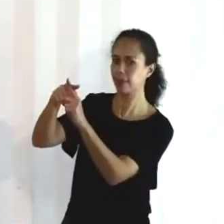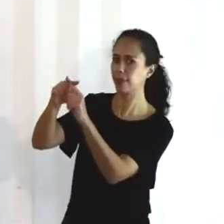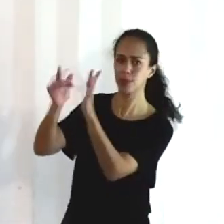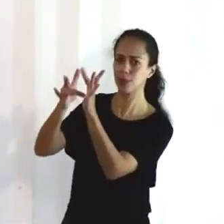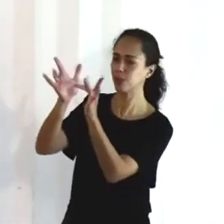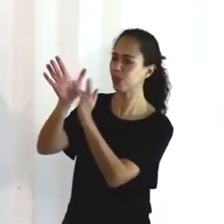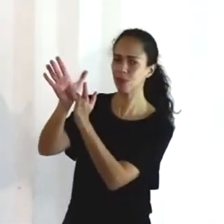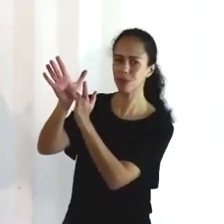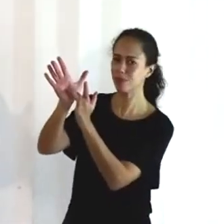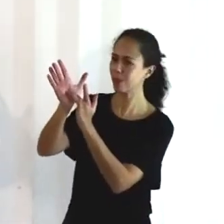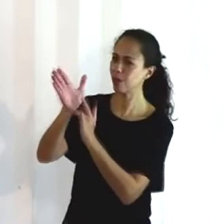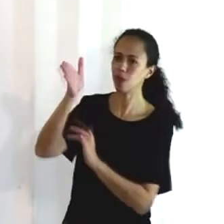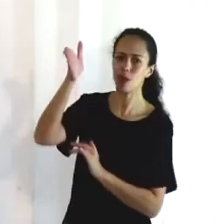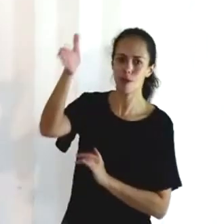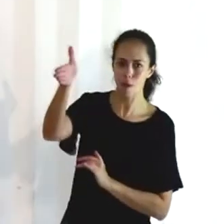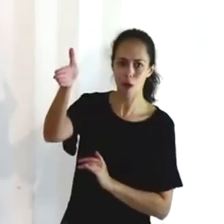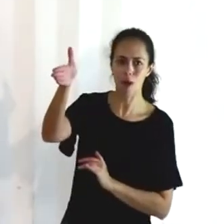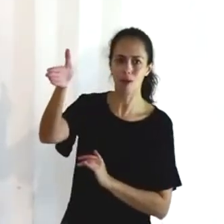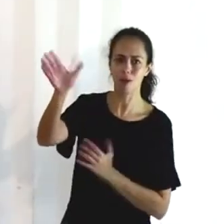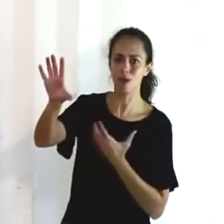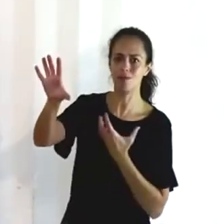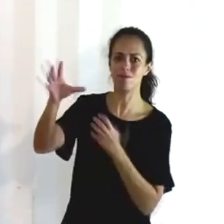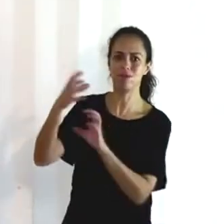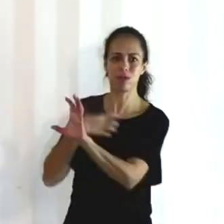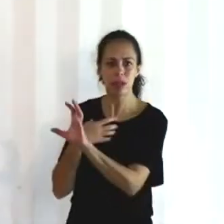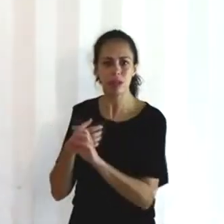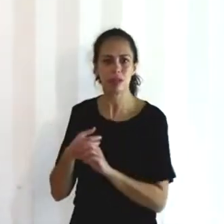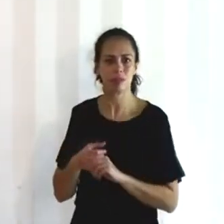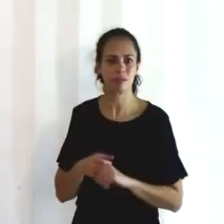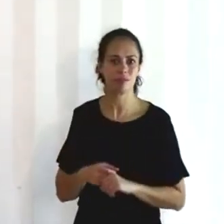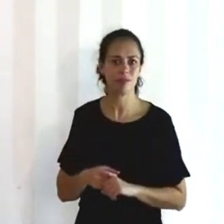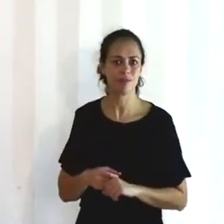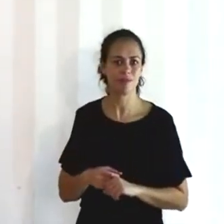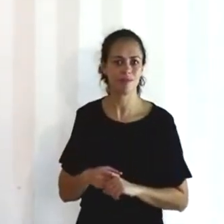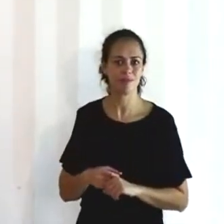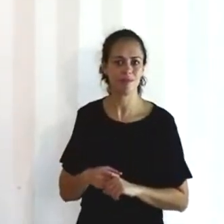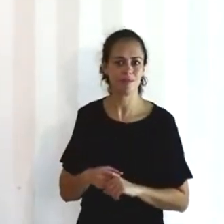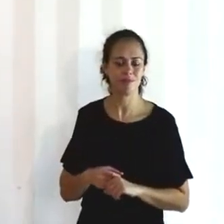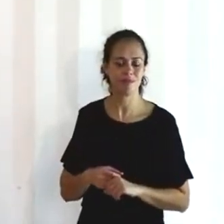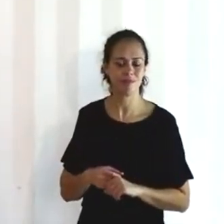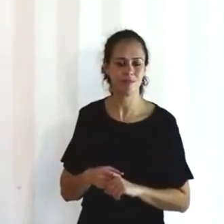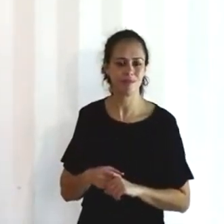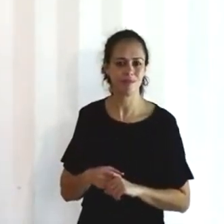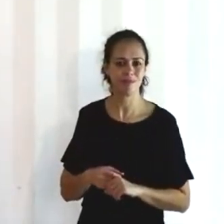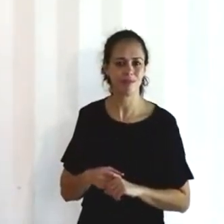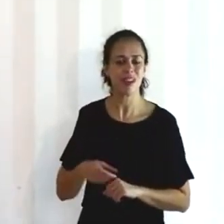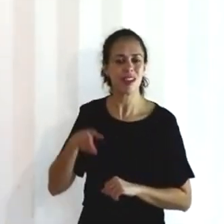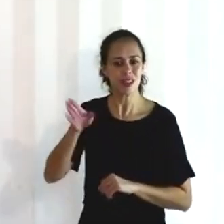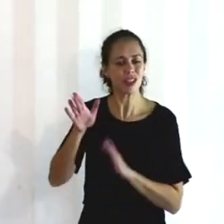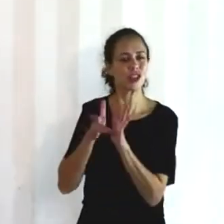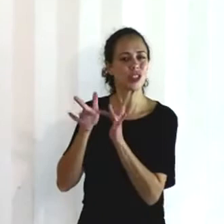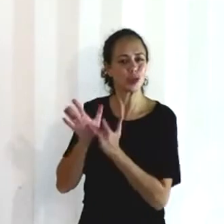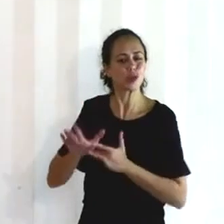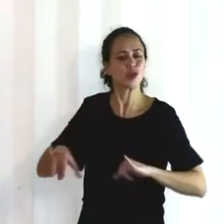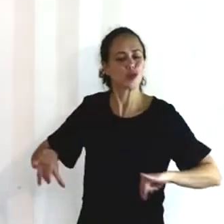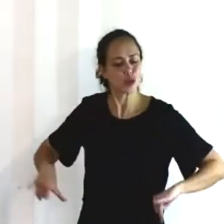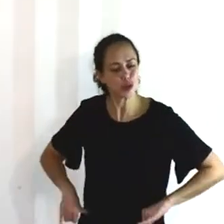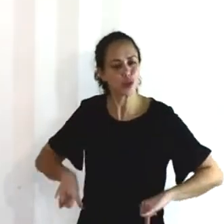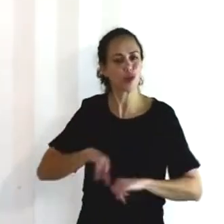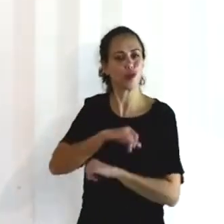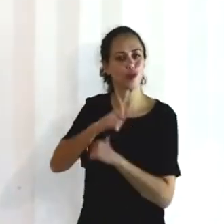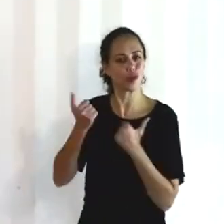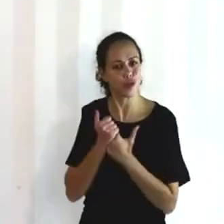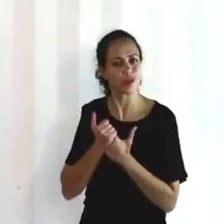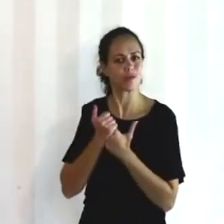Deus? Foi o perdão de uma vida. E o que é o perdão que as pessoas, vamos dizer assim,